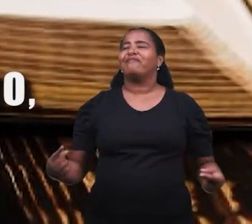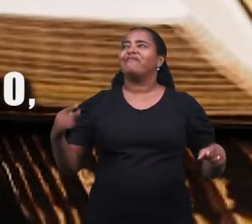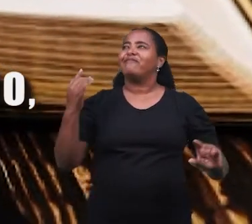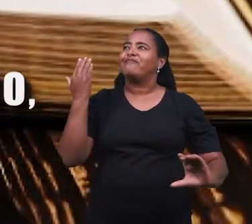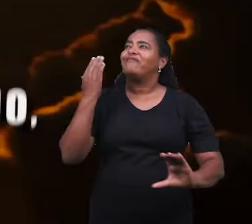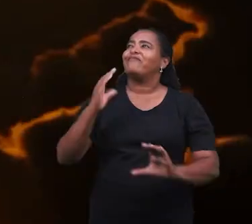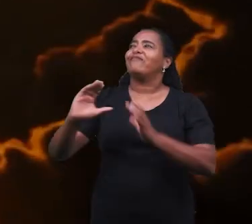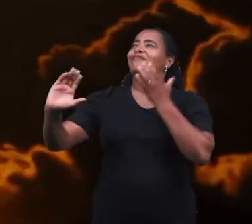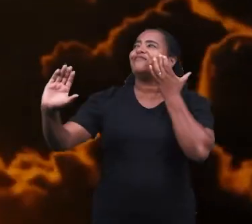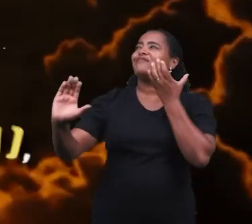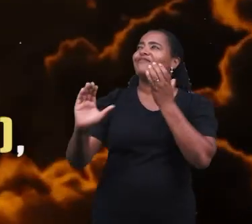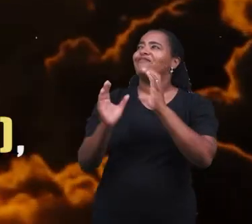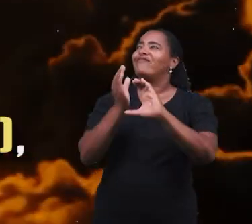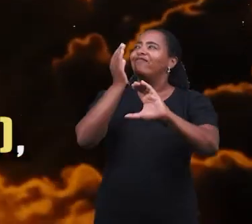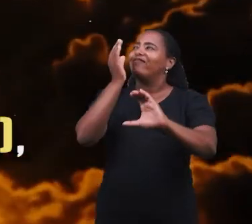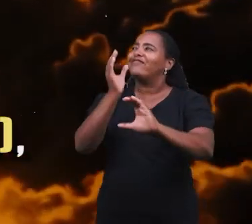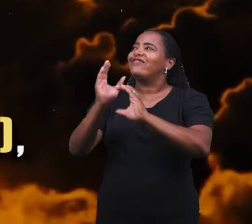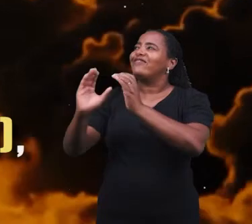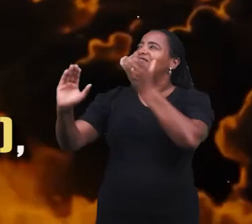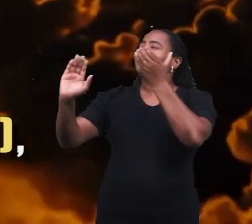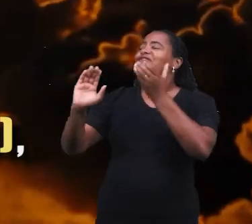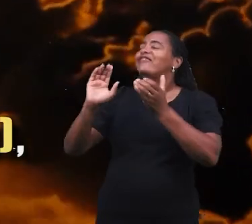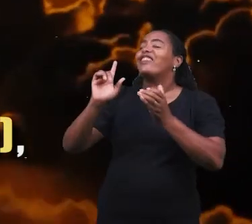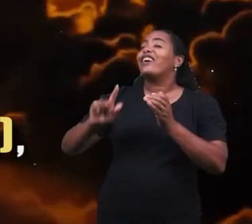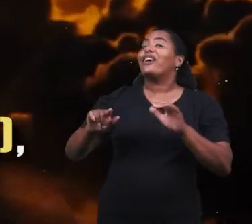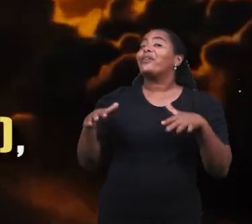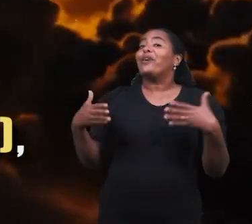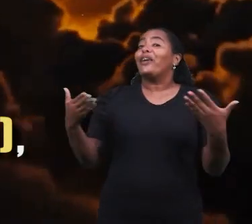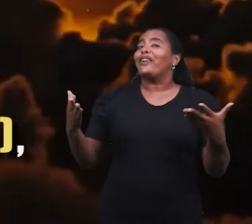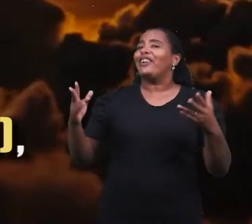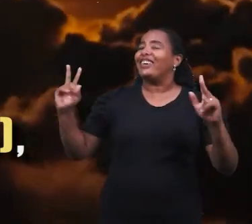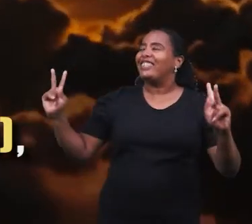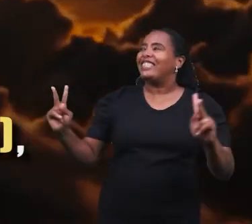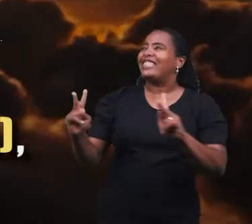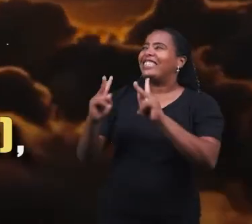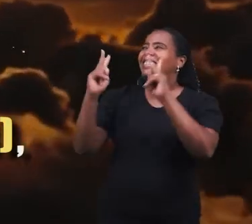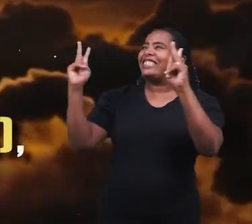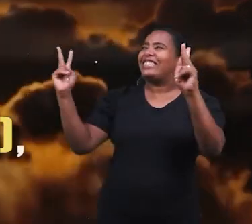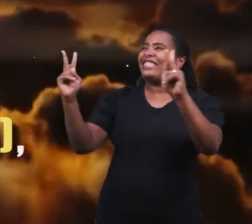fiéis. Eis o canto de vitória.